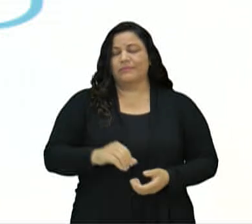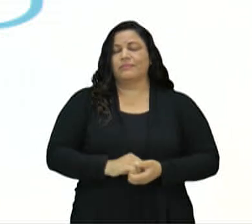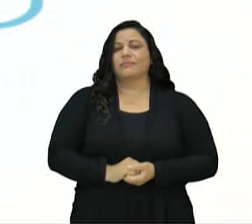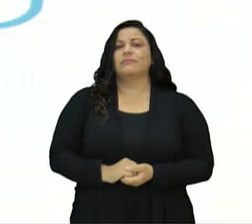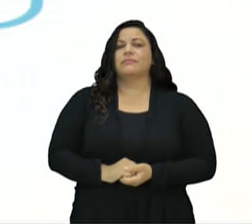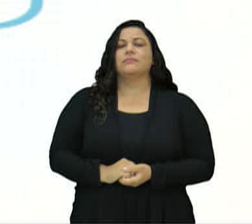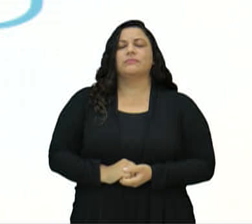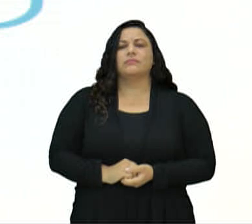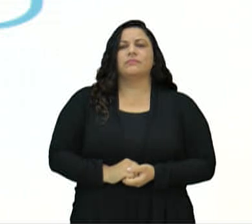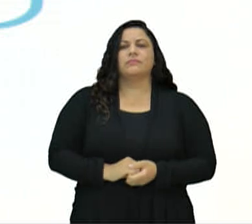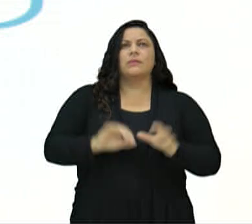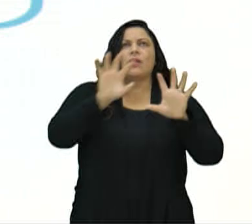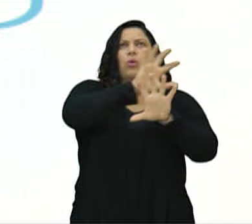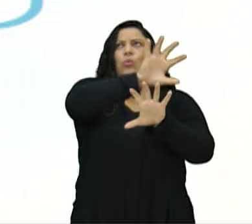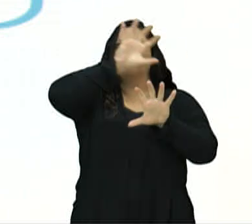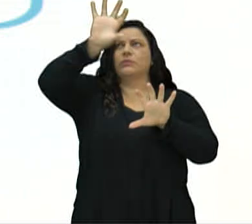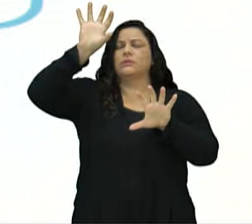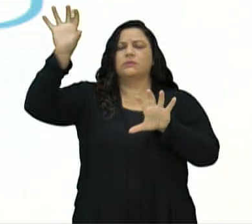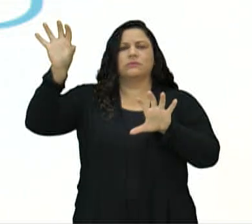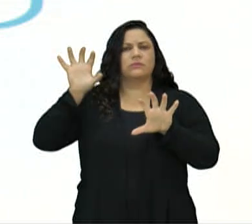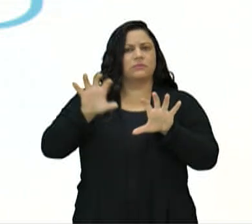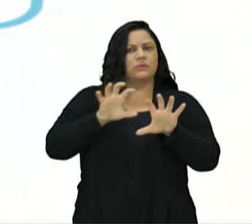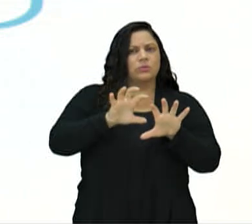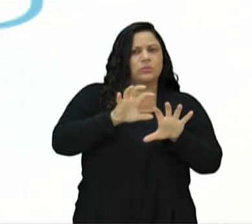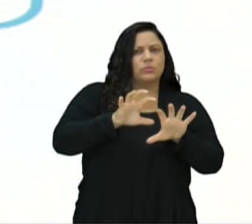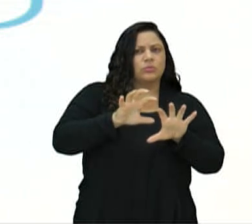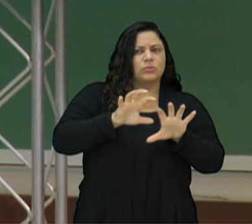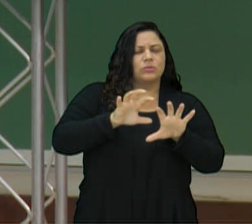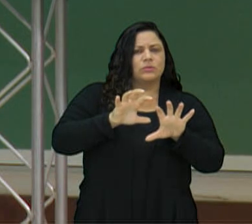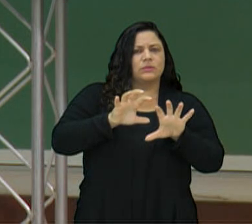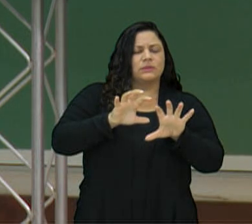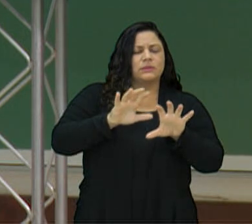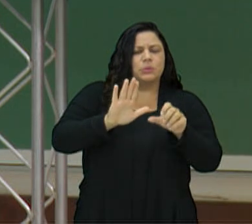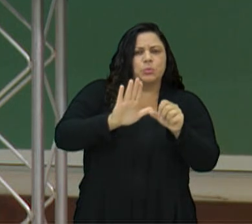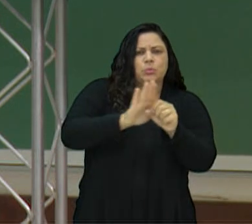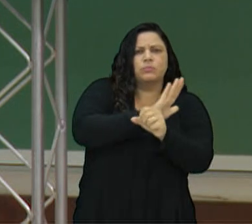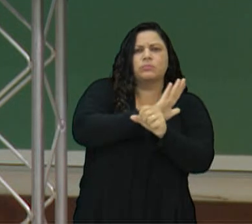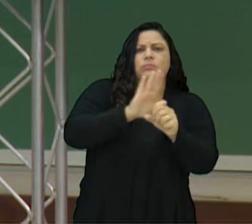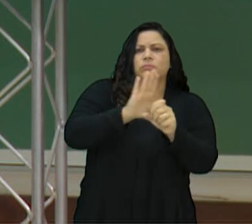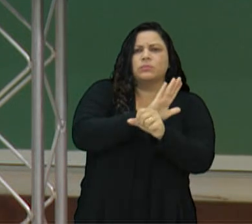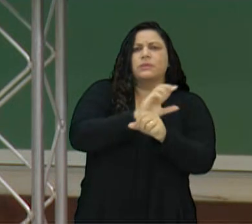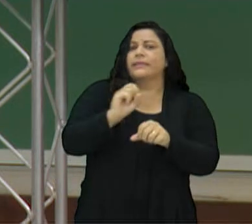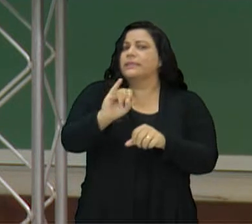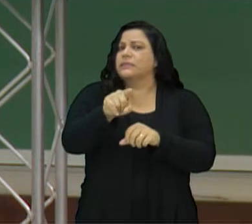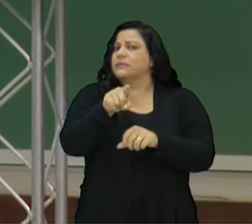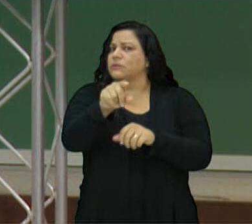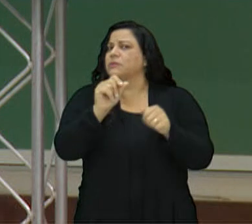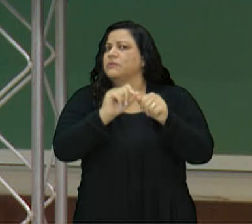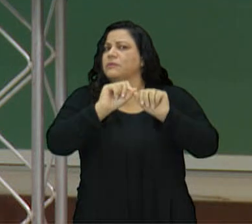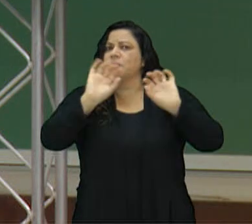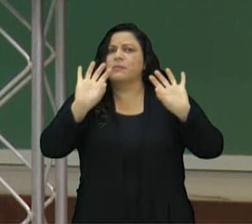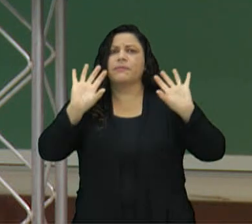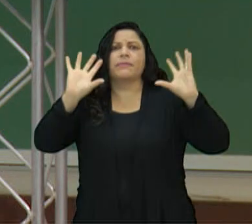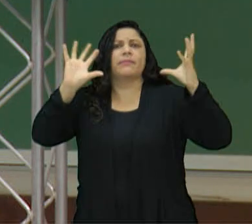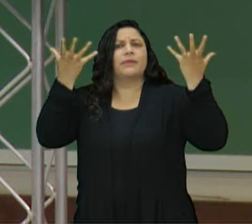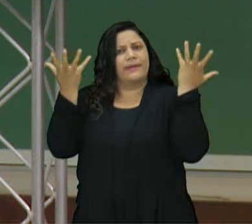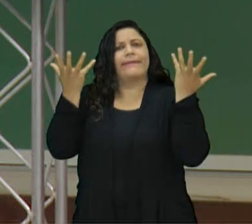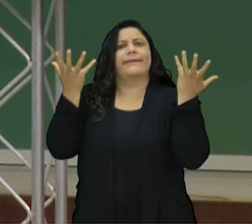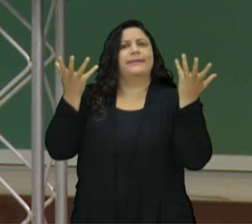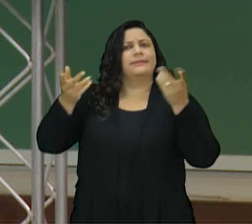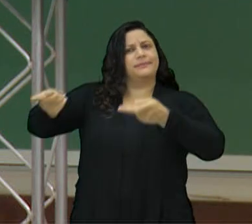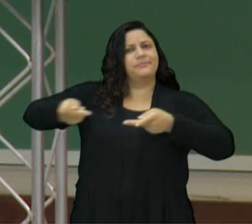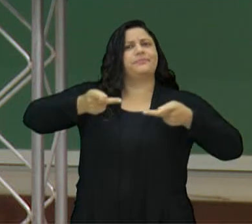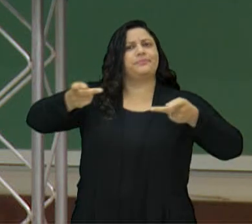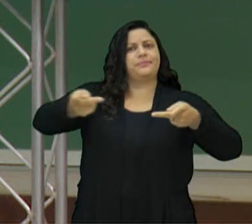algumas regiões centrais muito movimentadas, se você faz uma festa, invita alguns amigos,